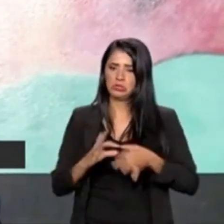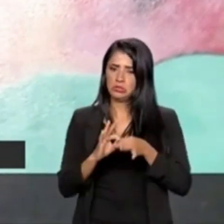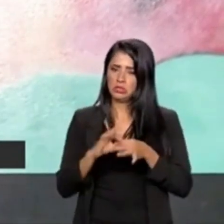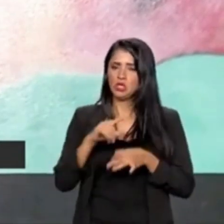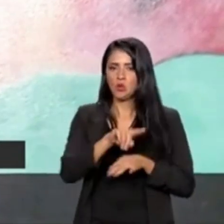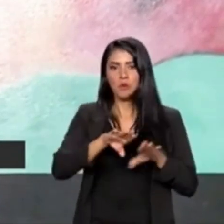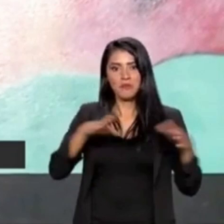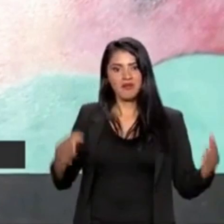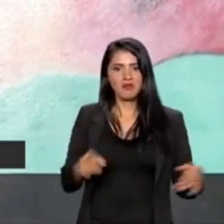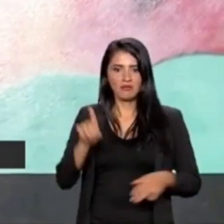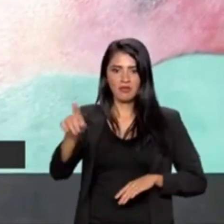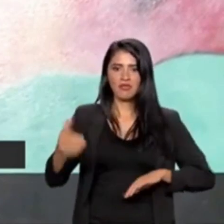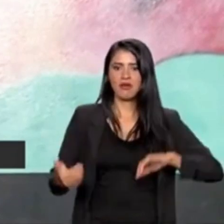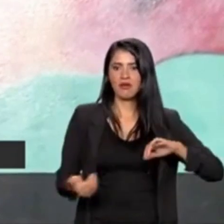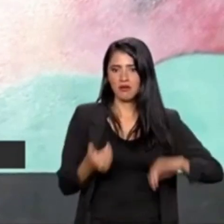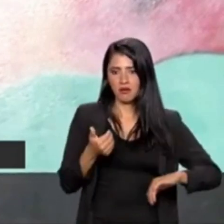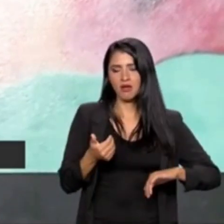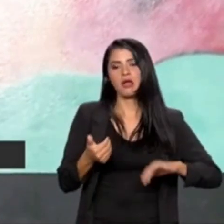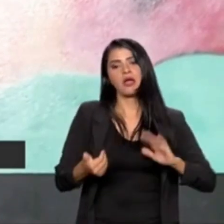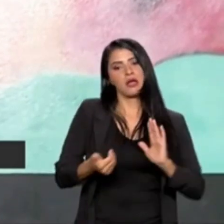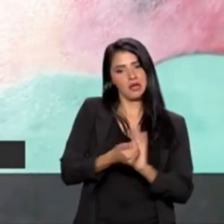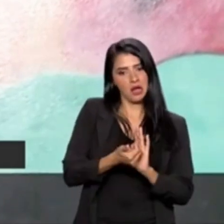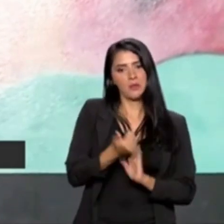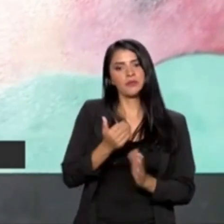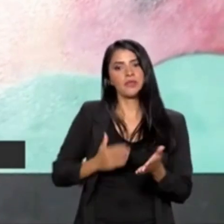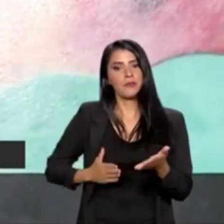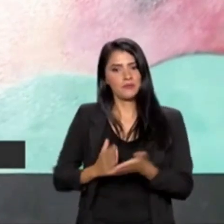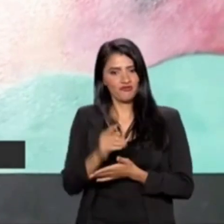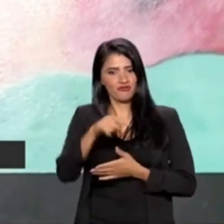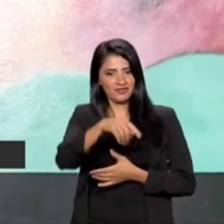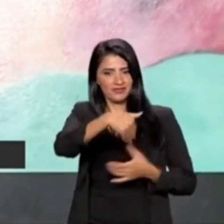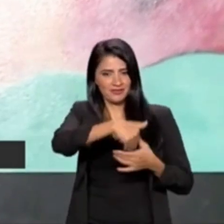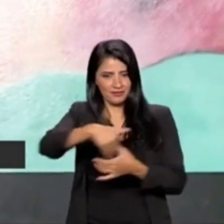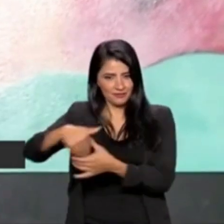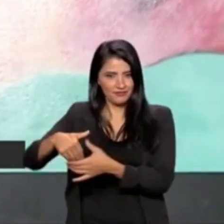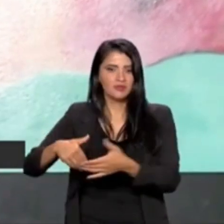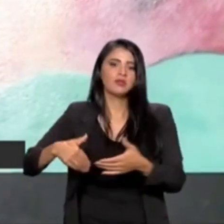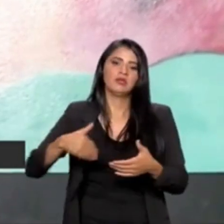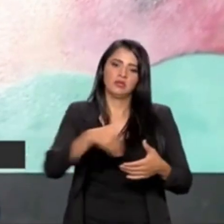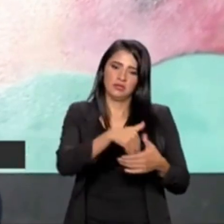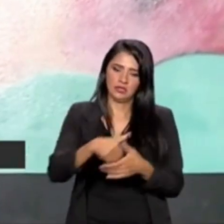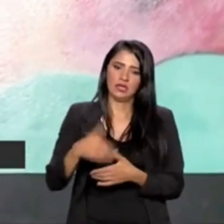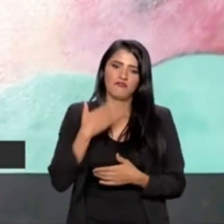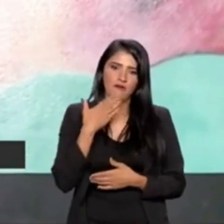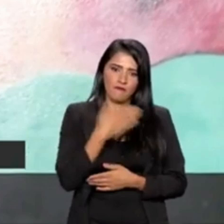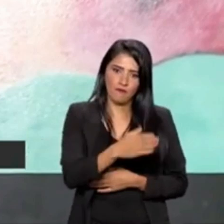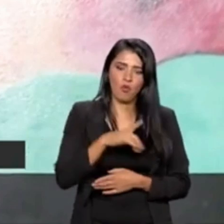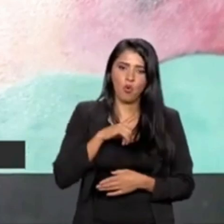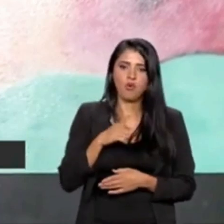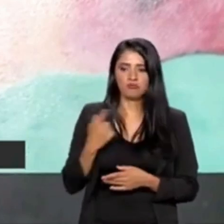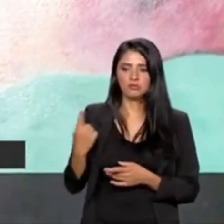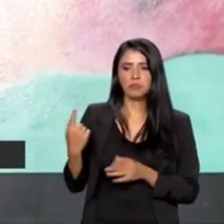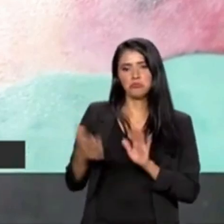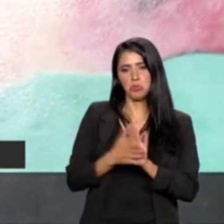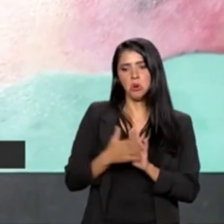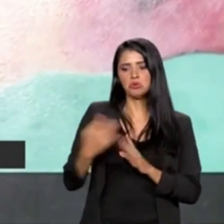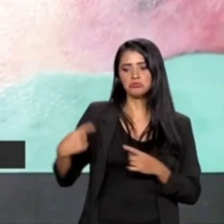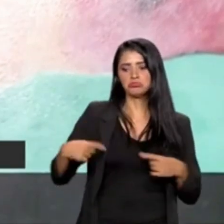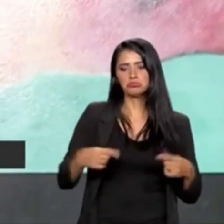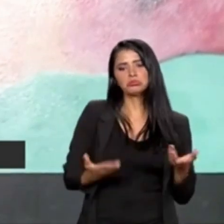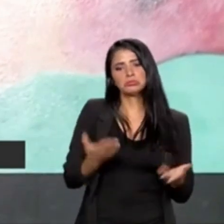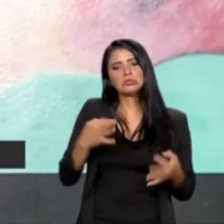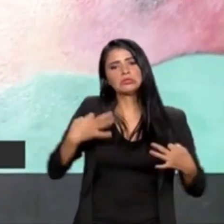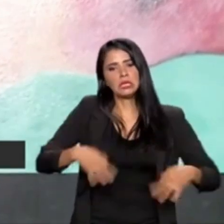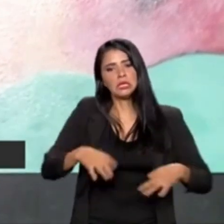da bancada na Câmara, na votação do marco fiscal, considerando a proposta equilibrada, calibrada